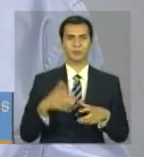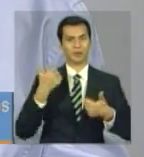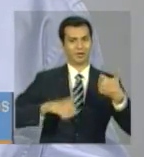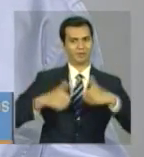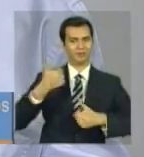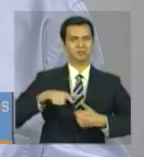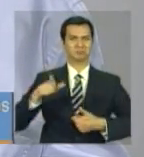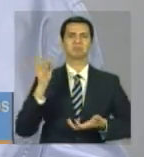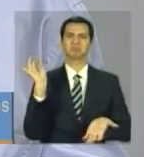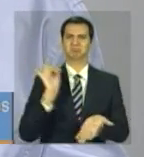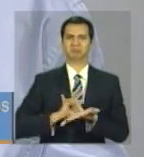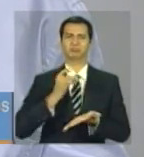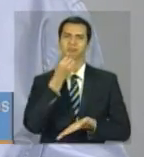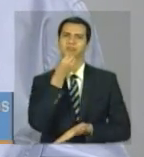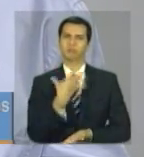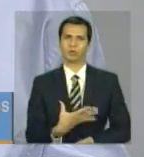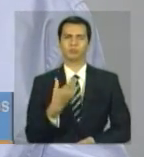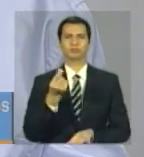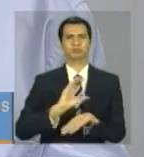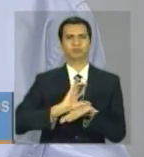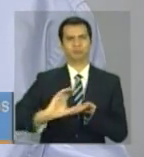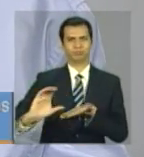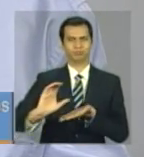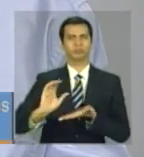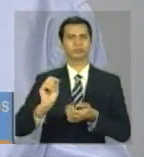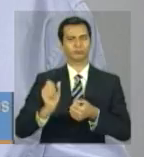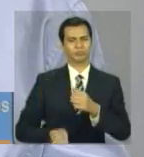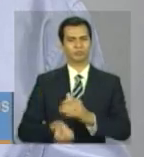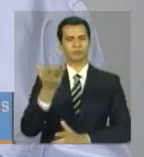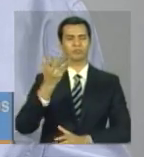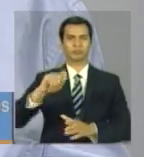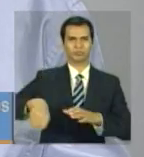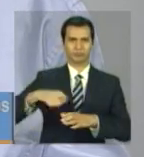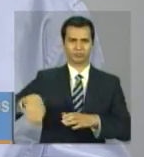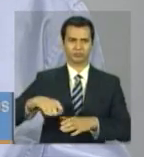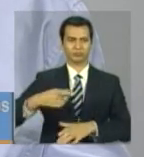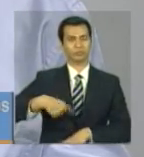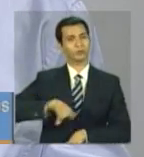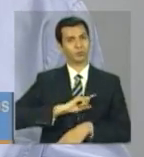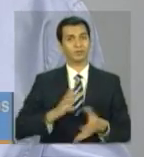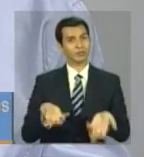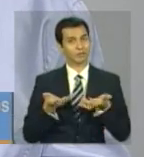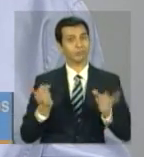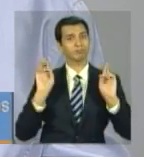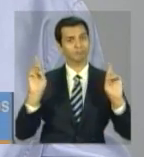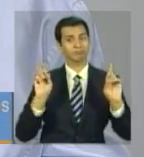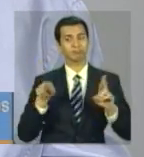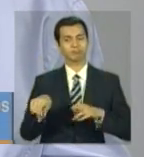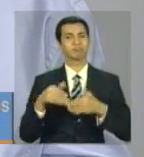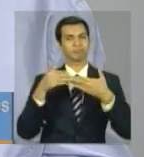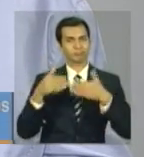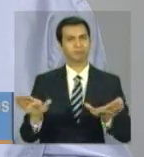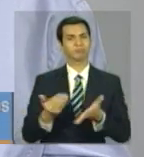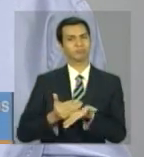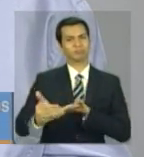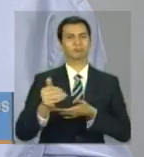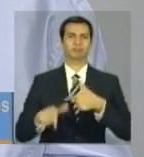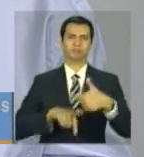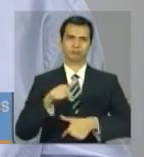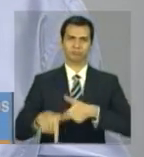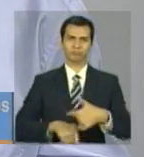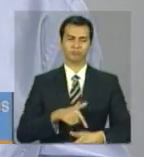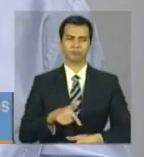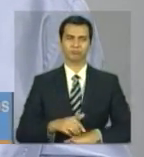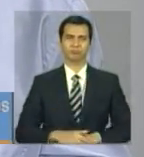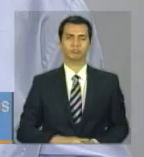mesa ele foi capacitado, então, a receber esse equipamento. Com certeza nós vamos querer que esse equipamento seja inaugurado, né? E as